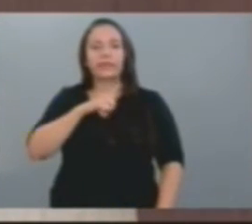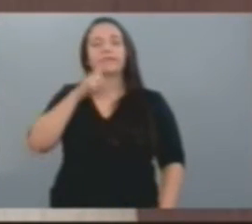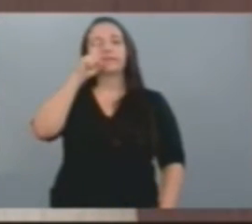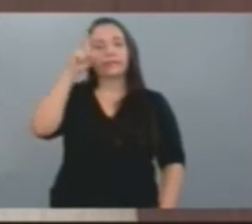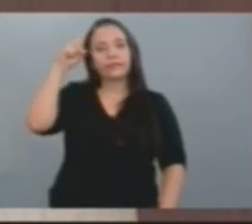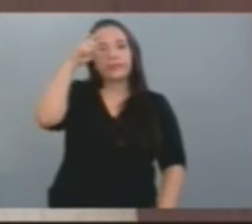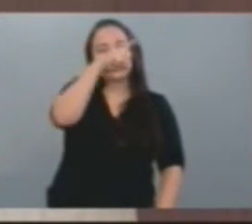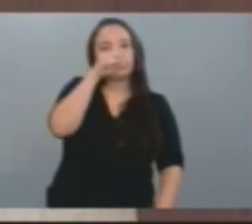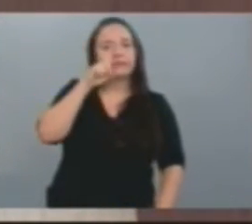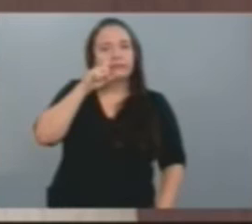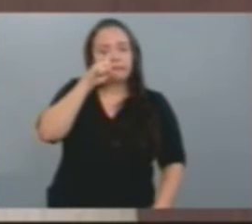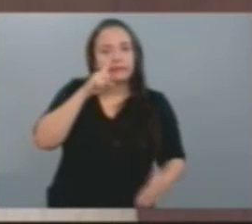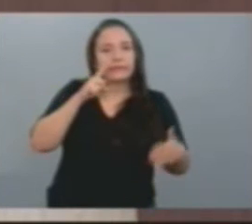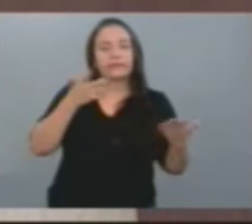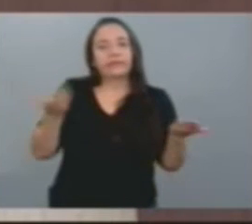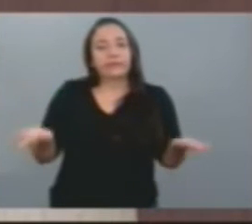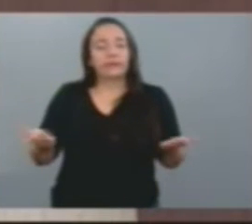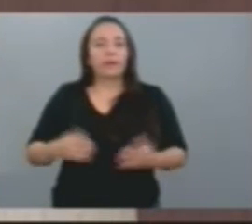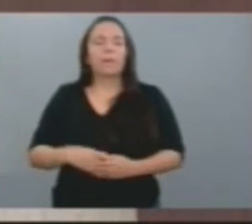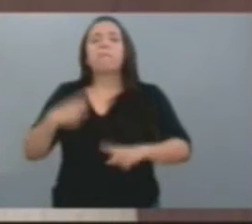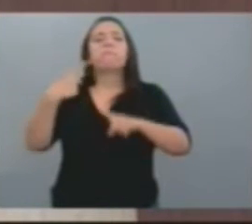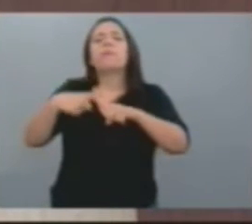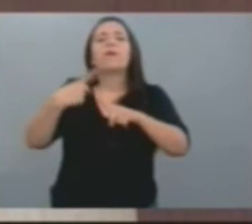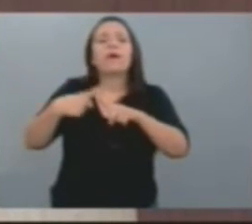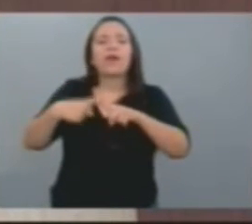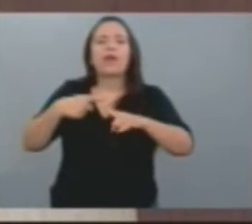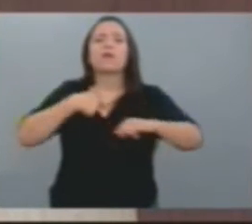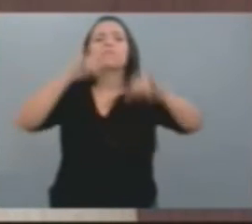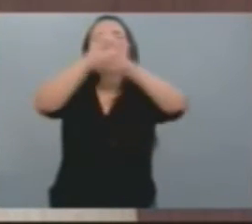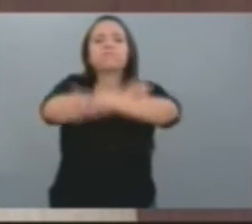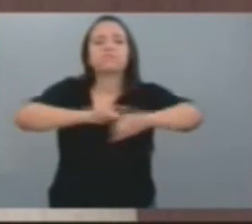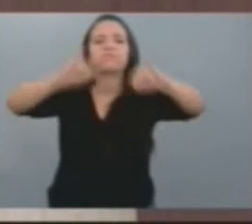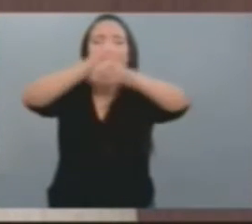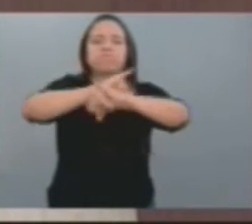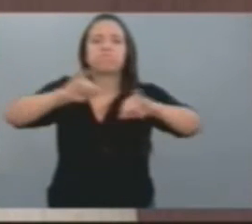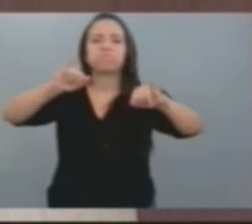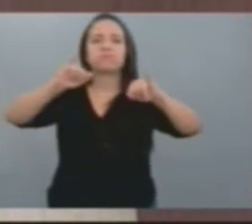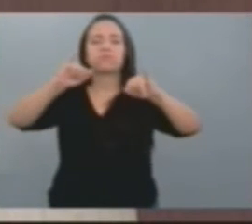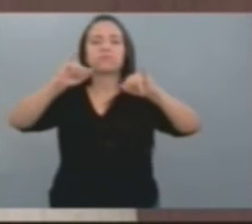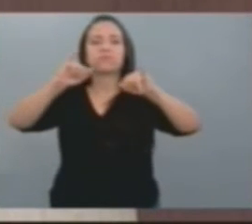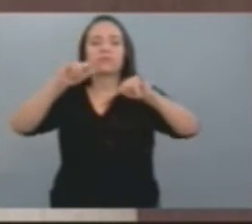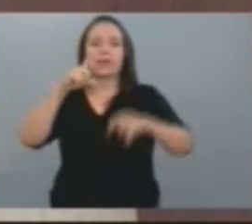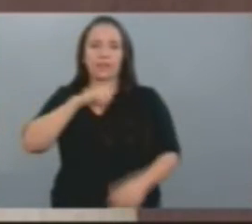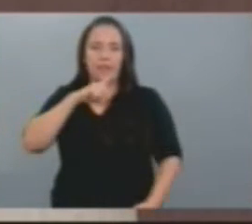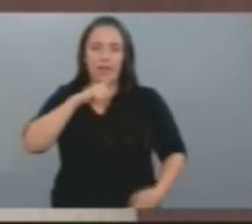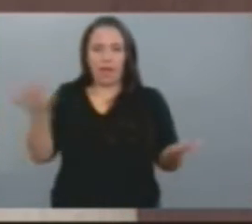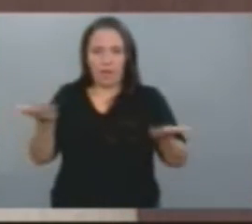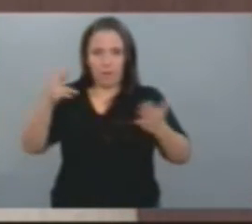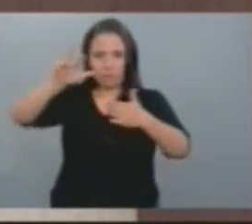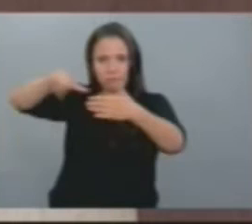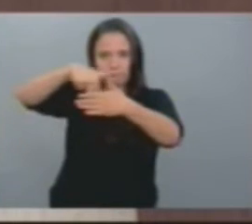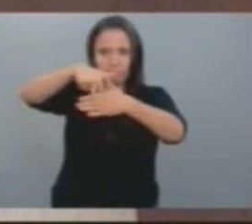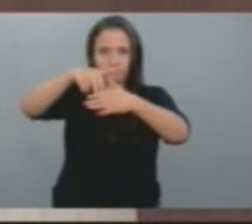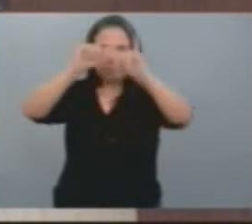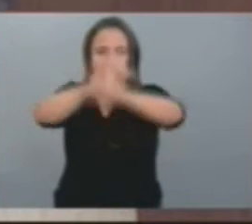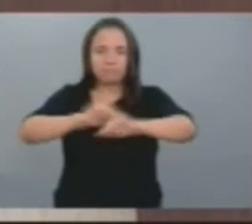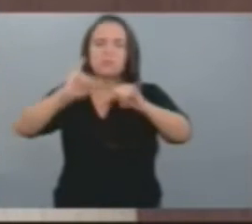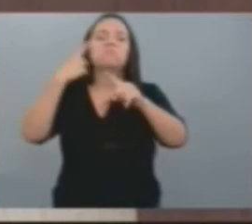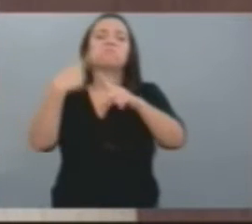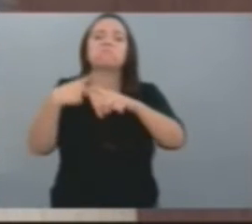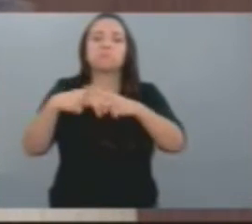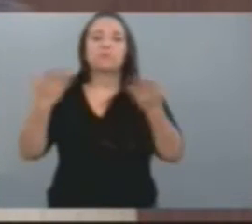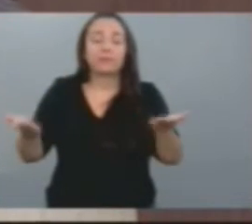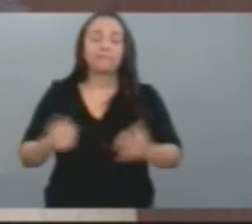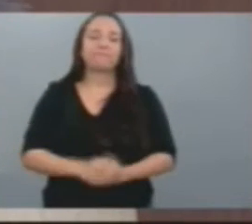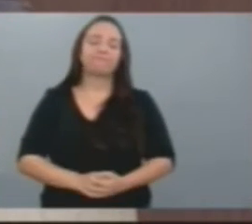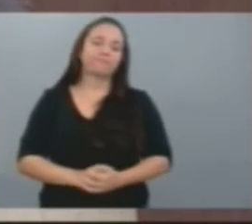crítico. Por que eu trago esses dados ao plenário da Assembleia? Porque, às